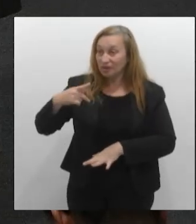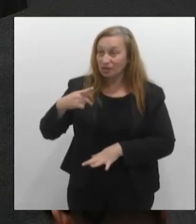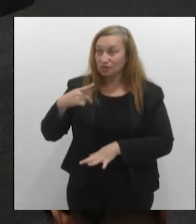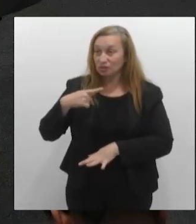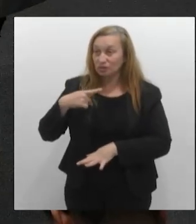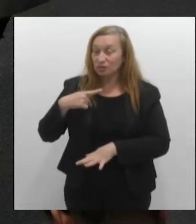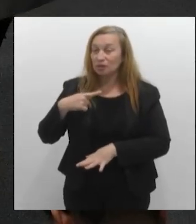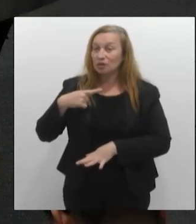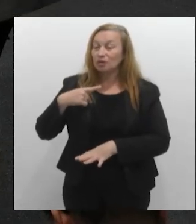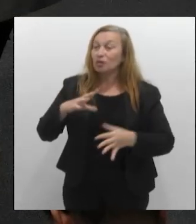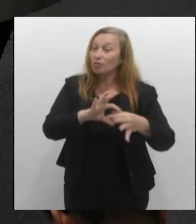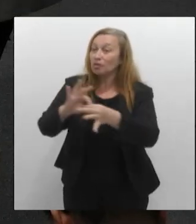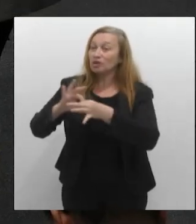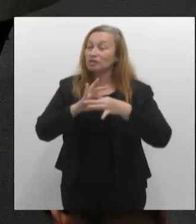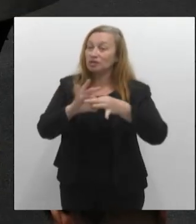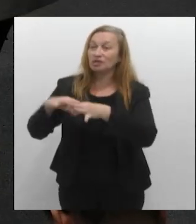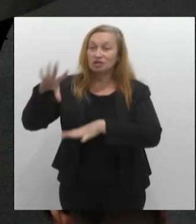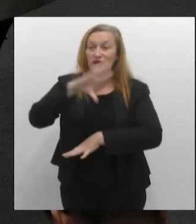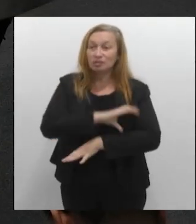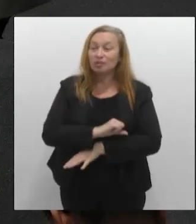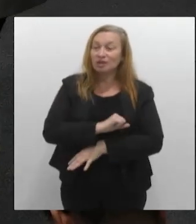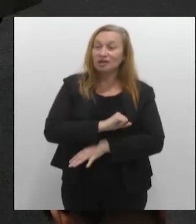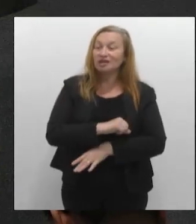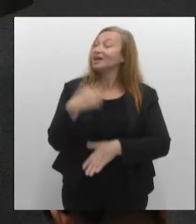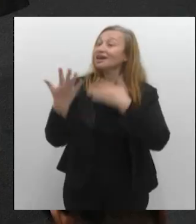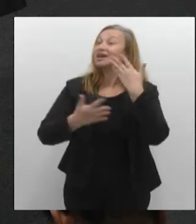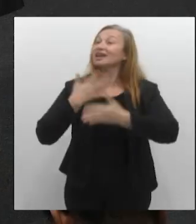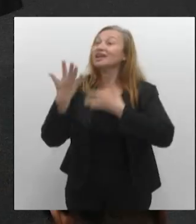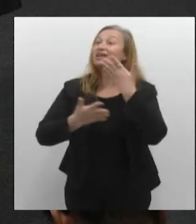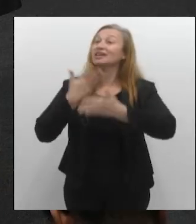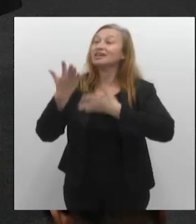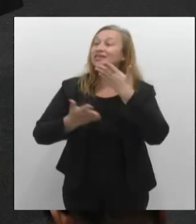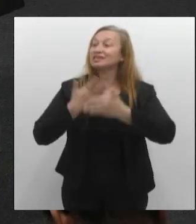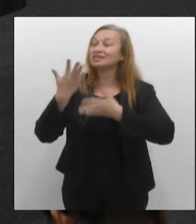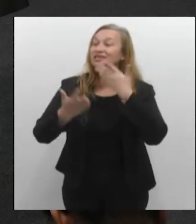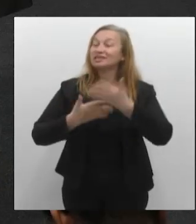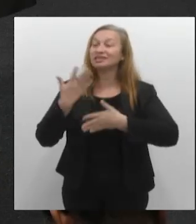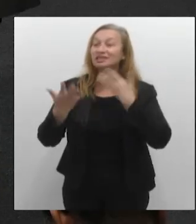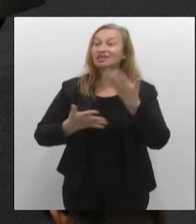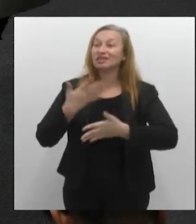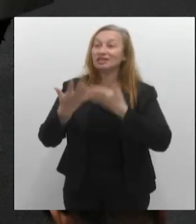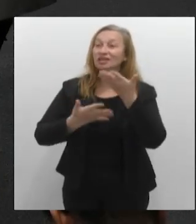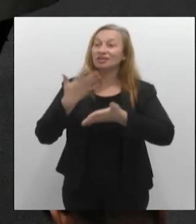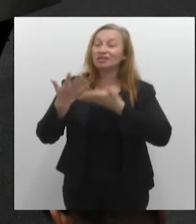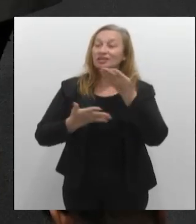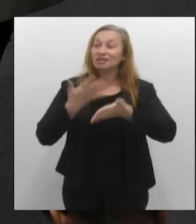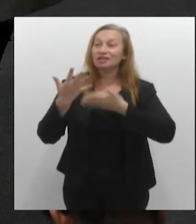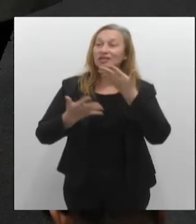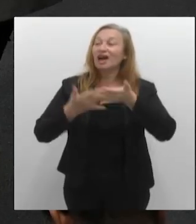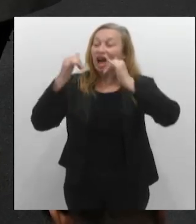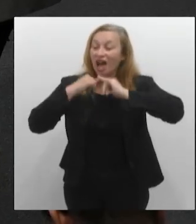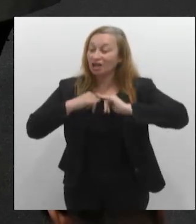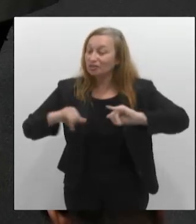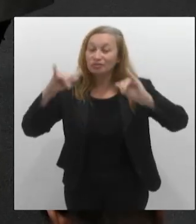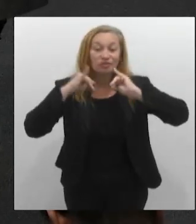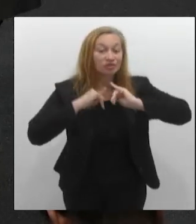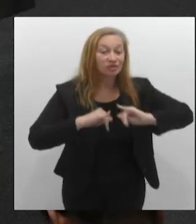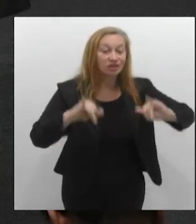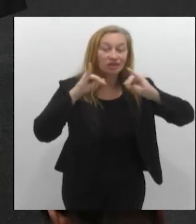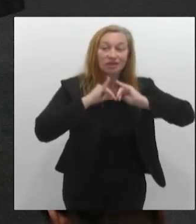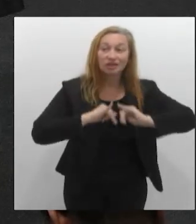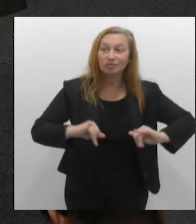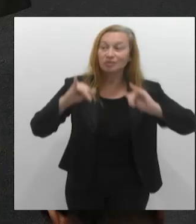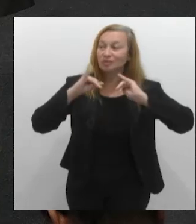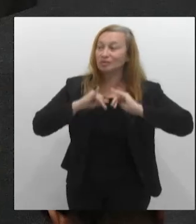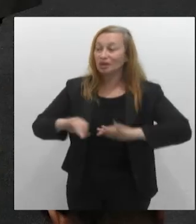amor. Povo orante, alegre e vibrante, anuncia o Cristo